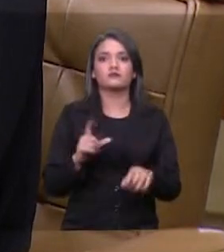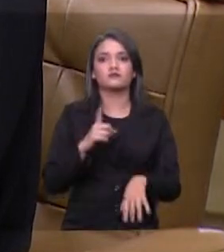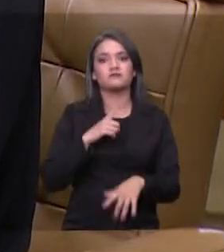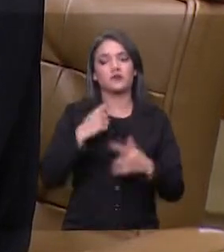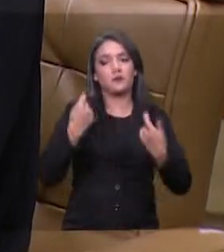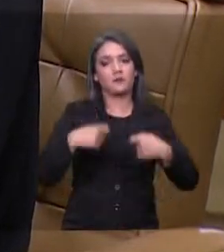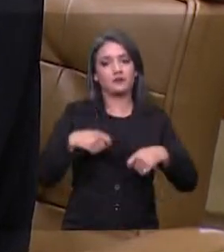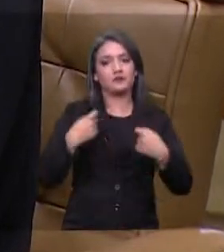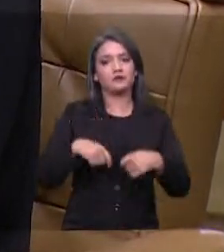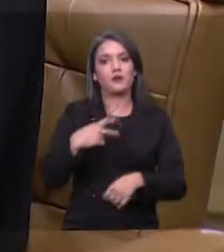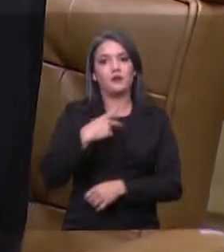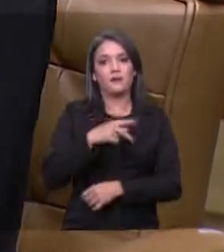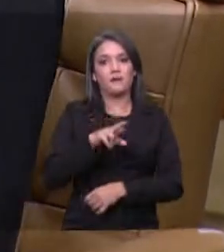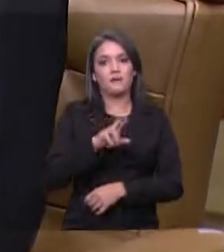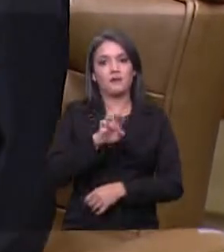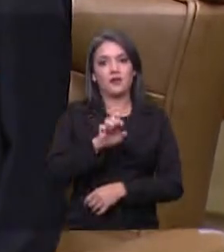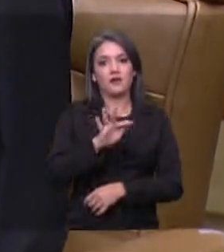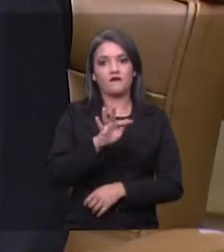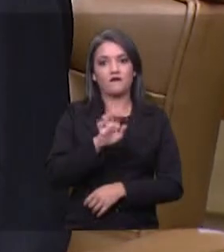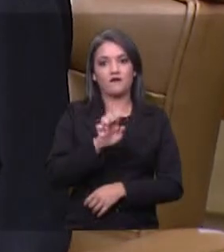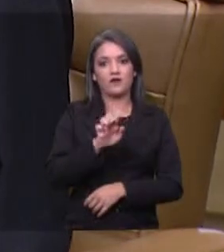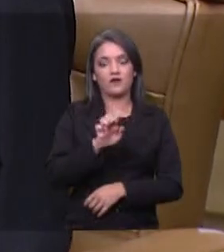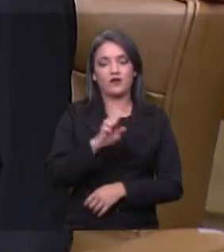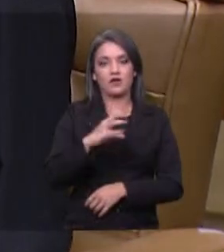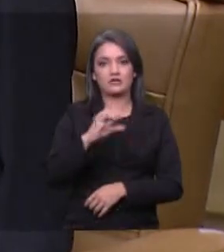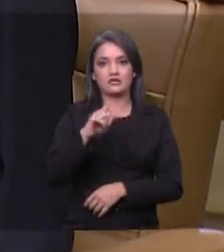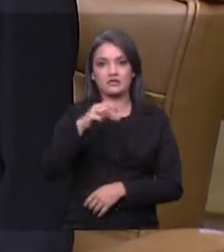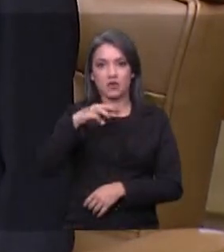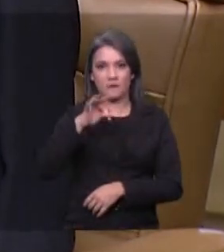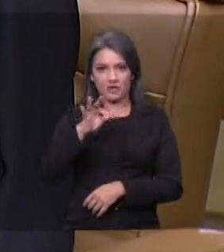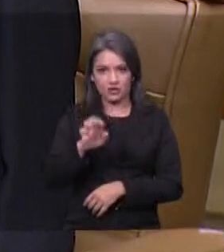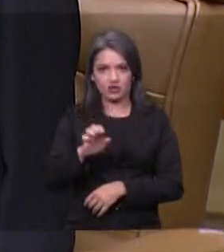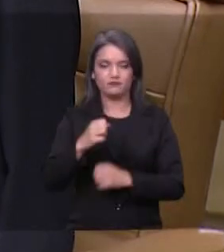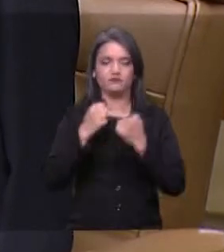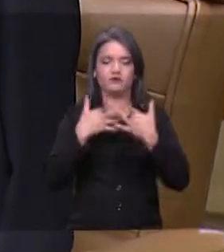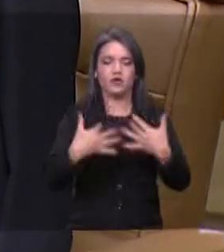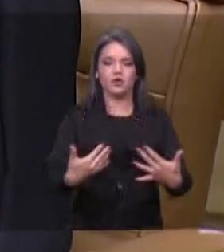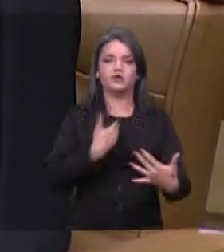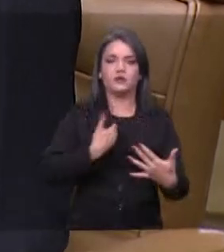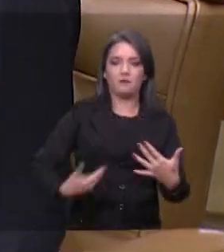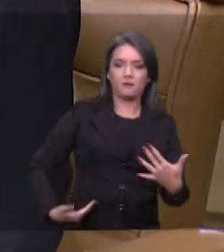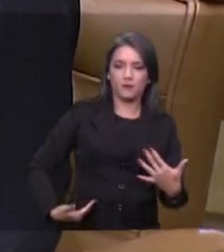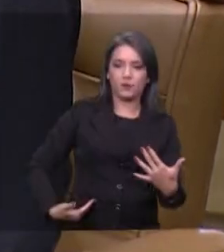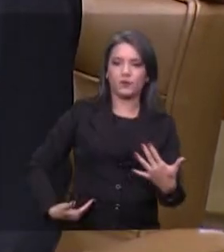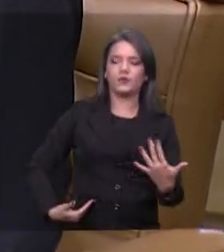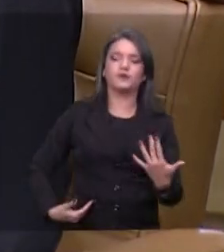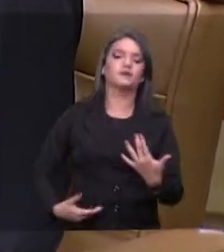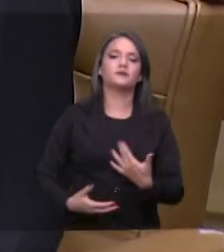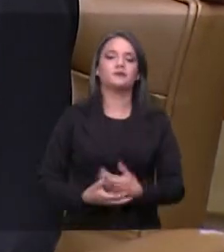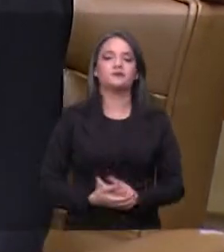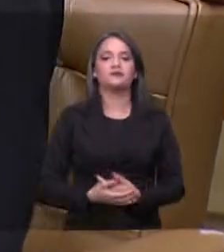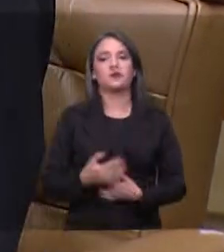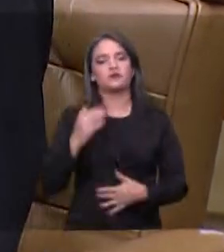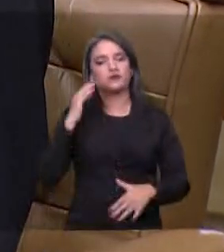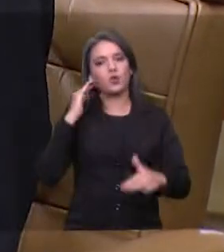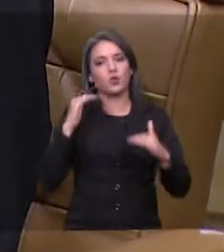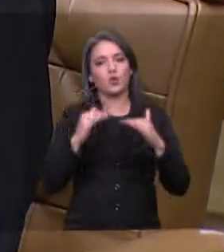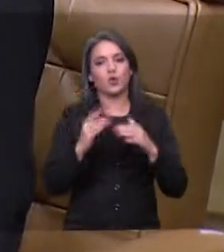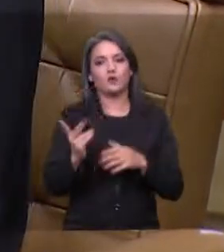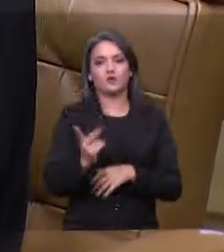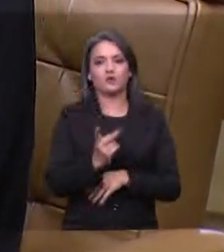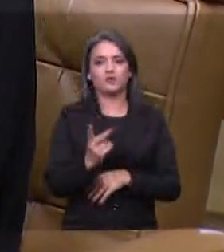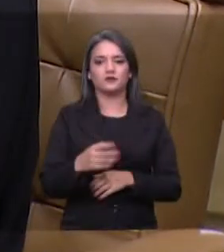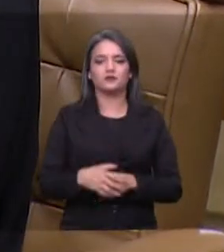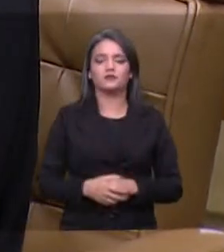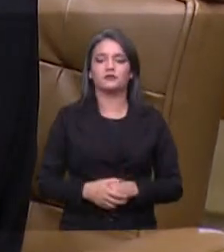audiência pública e oral. Então, estou acompanhando aqui também tanto o eminente relator como também o eminente ministro Dias